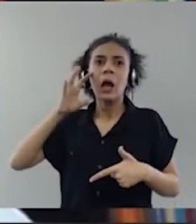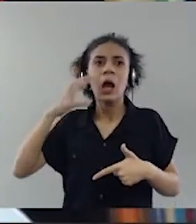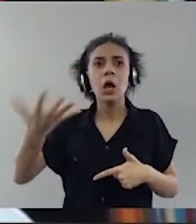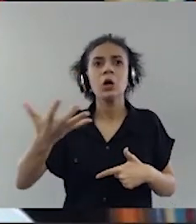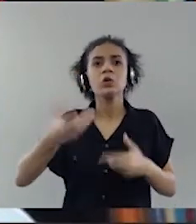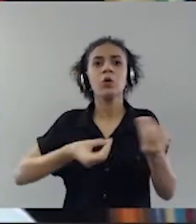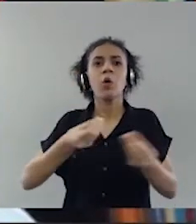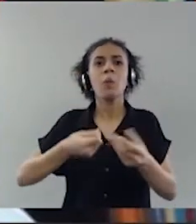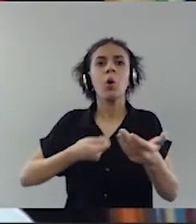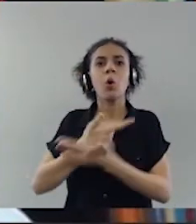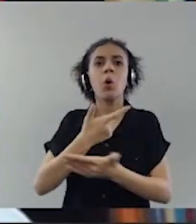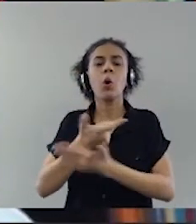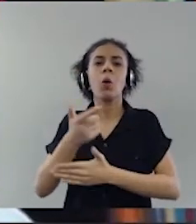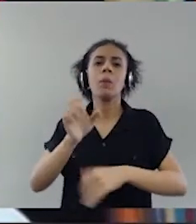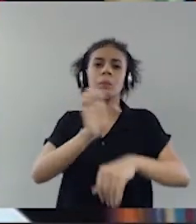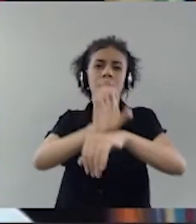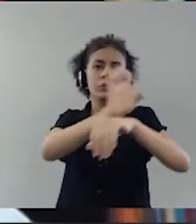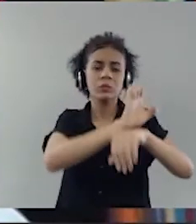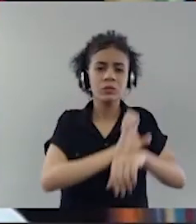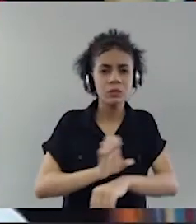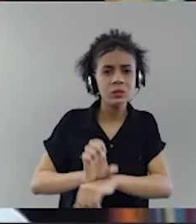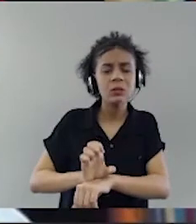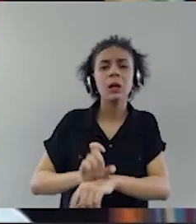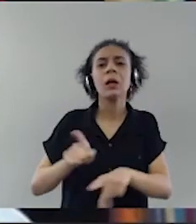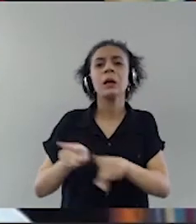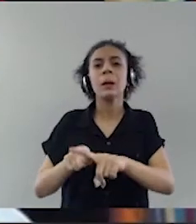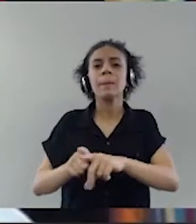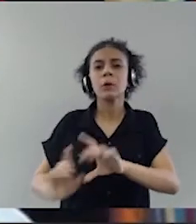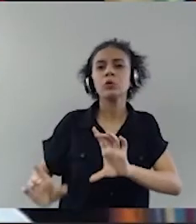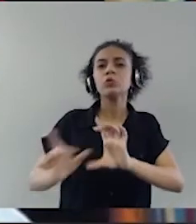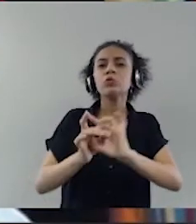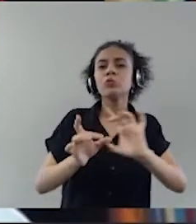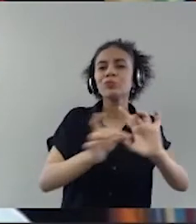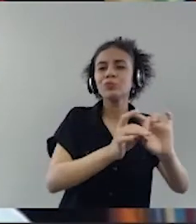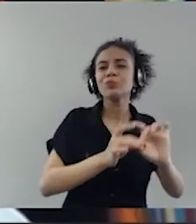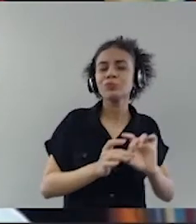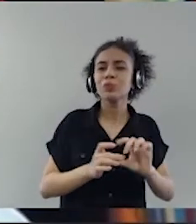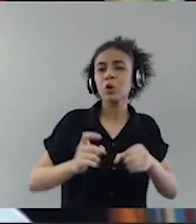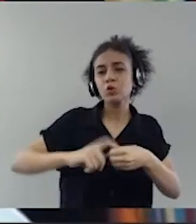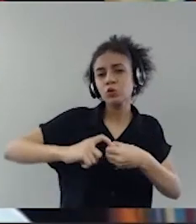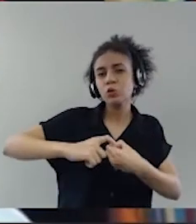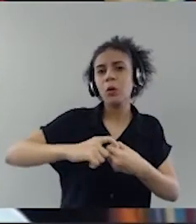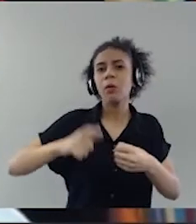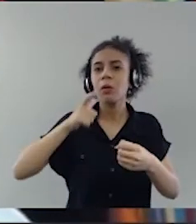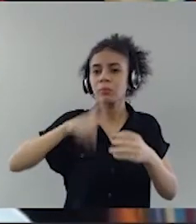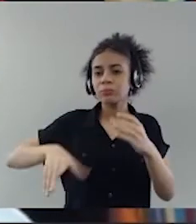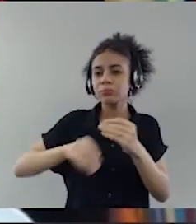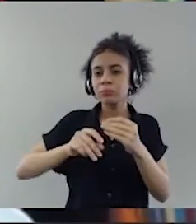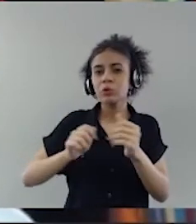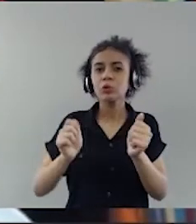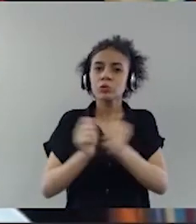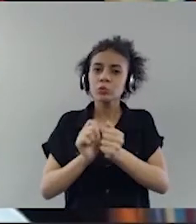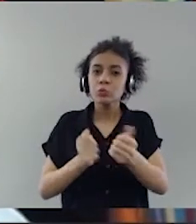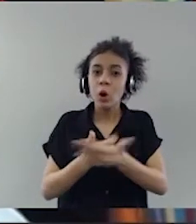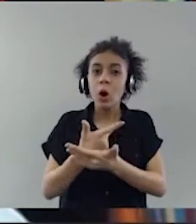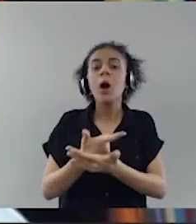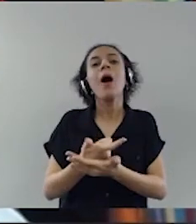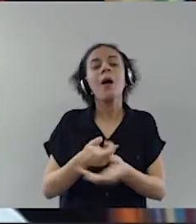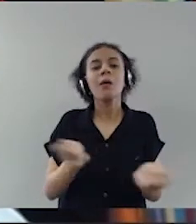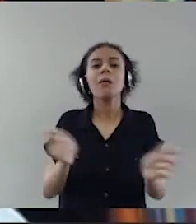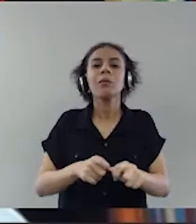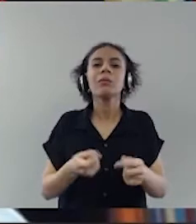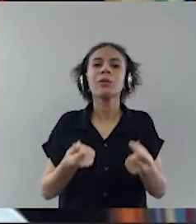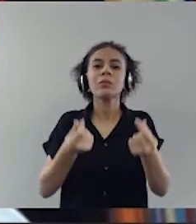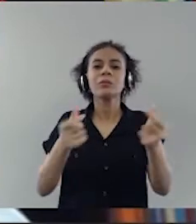compra estatal e a compra conjunta, também a criação de consórcios, é uma dessas, né? São, na verdade, alternativas aí